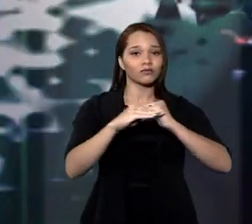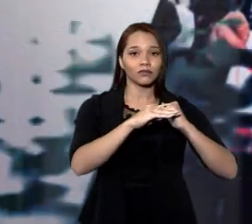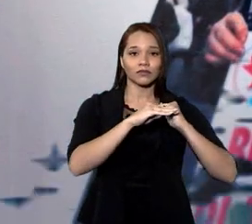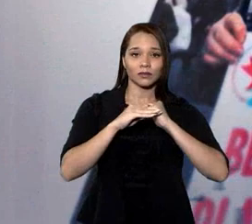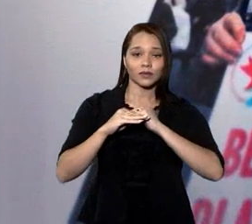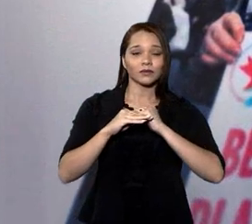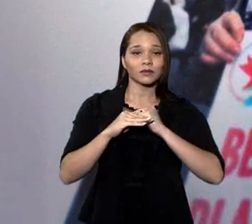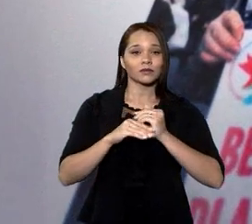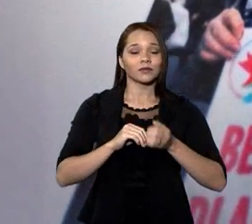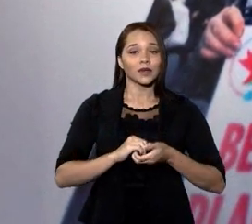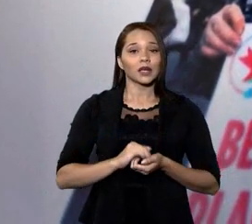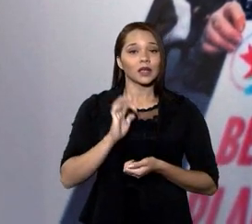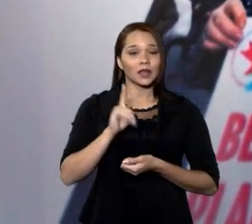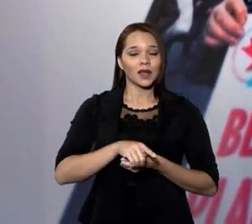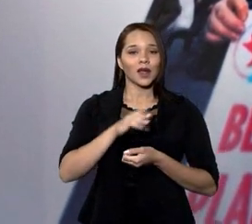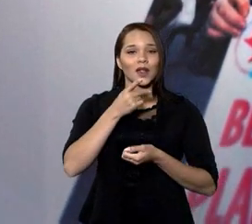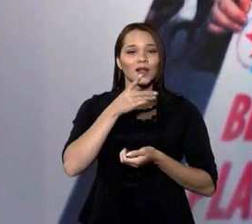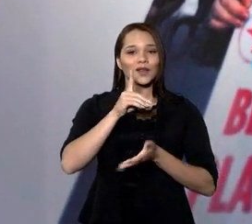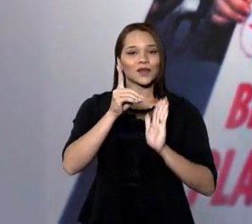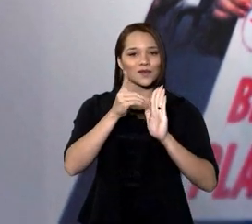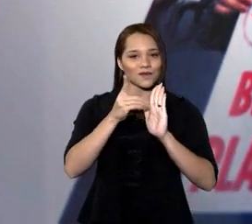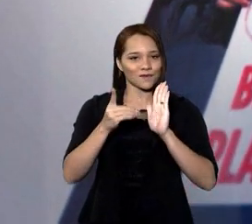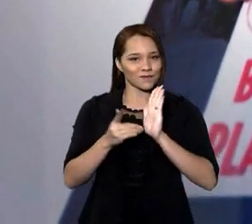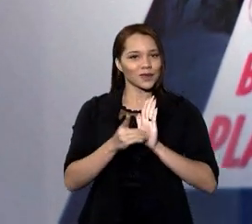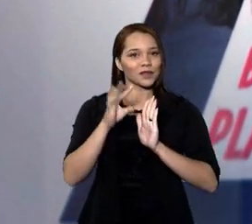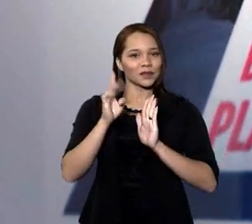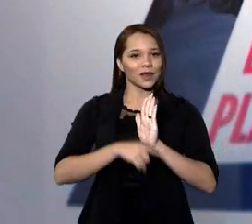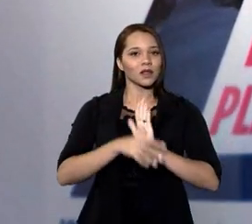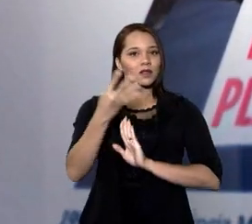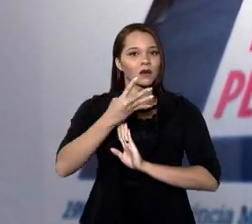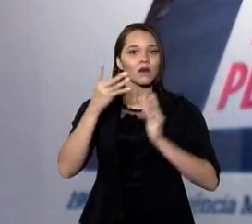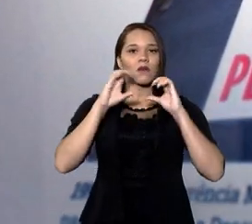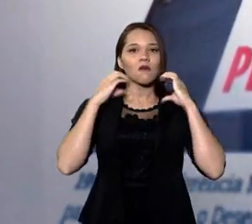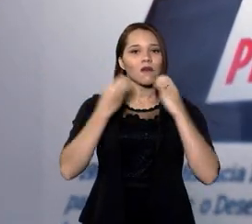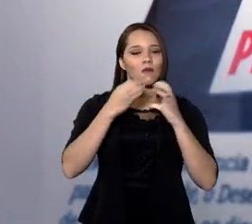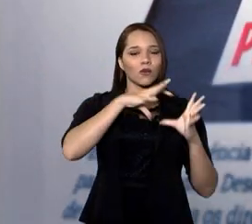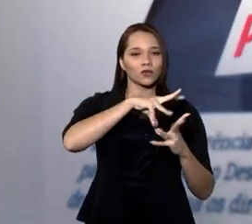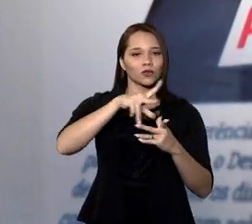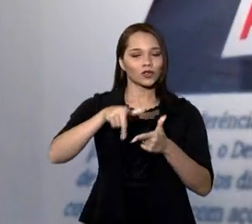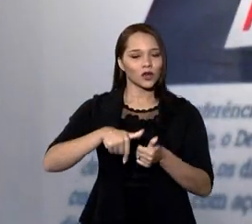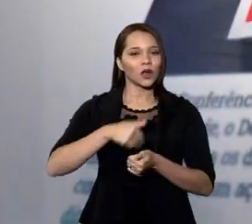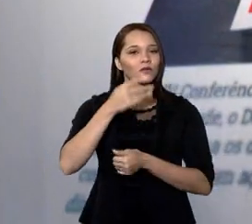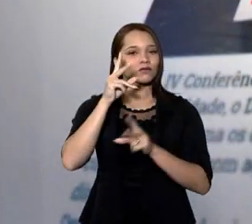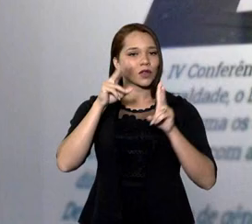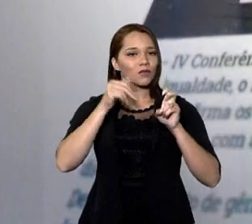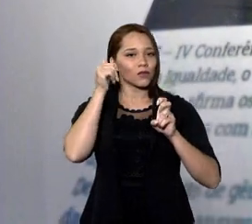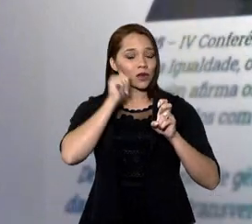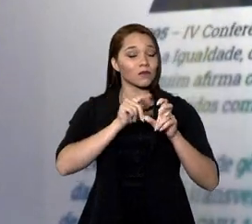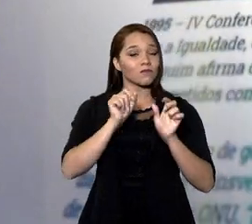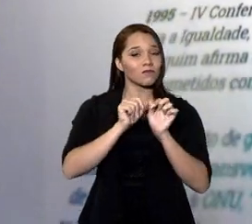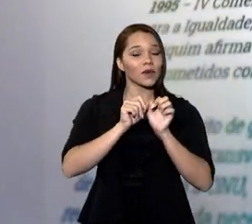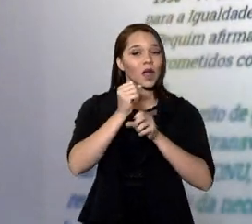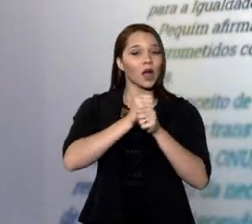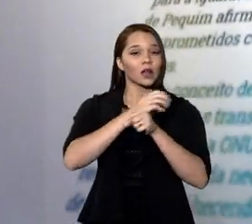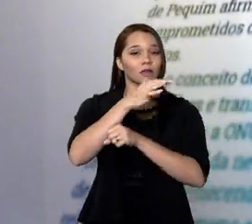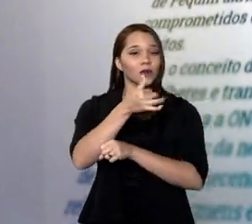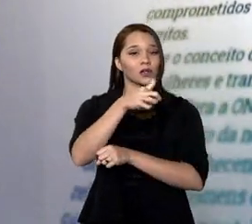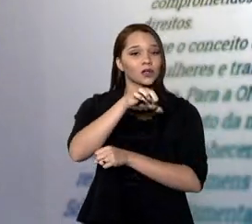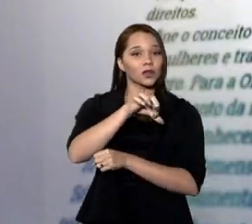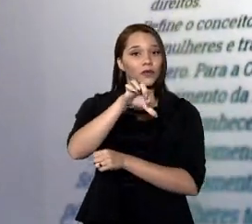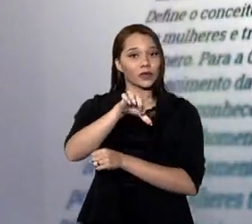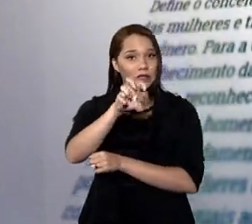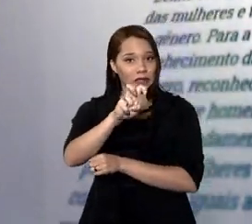que é o documento resultante da 4ª conferência mundial sobre a mulher que foi realizada em 95 que esse ano